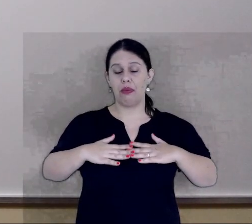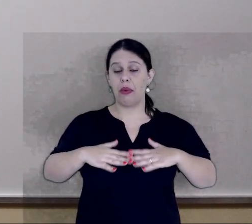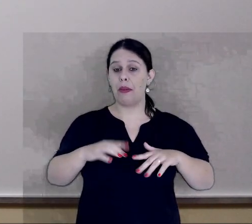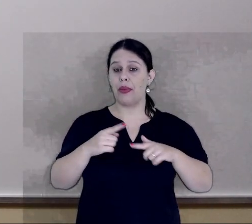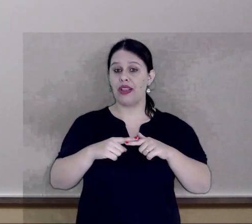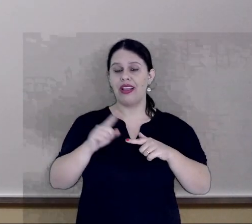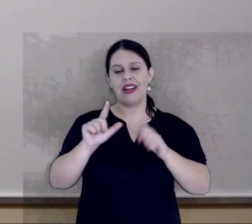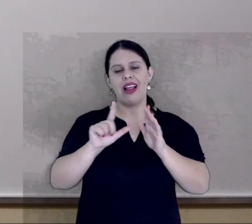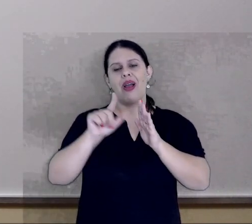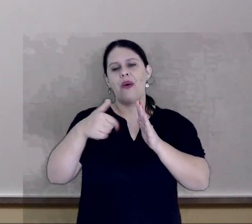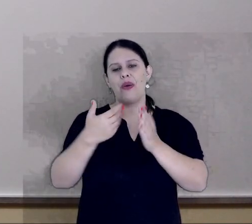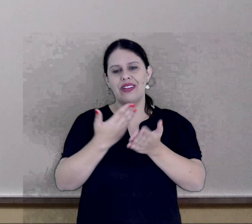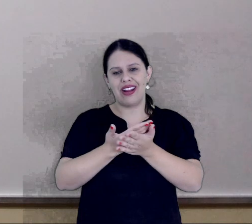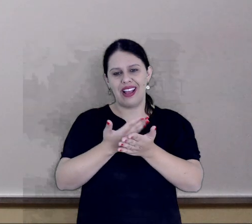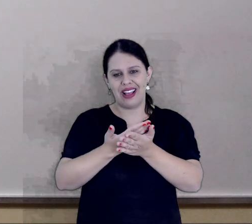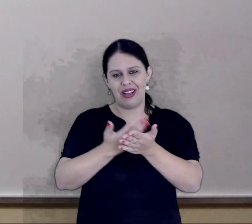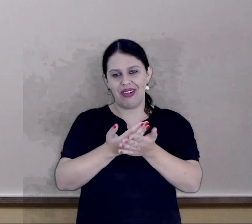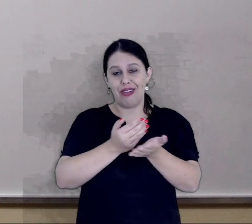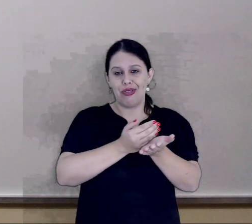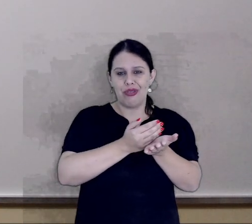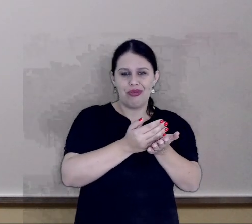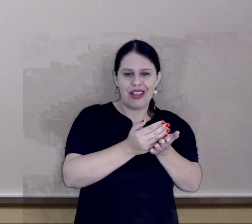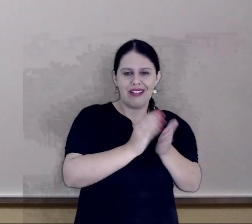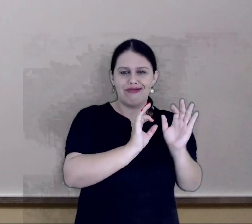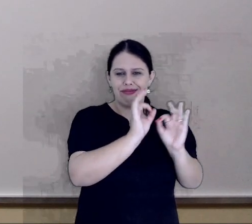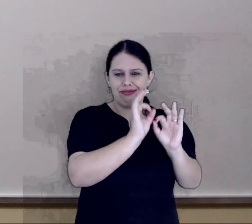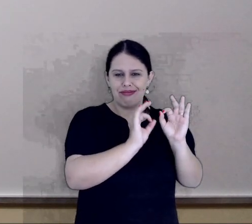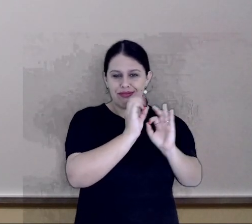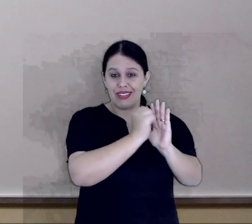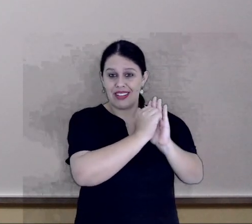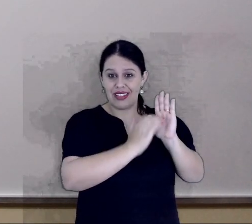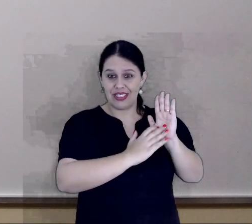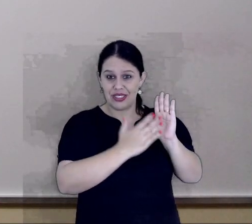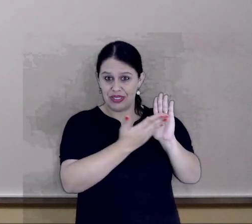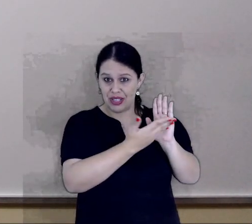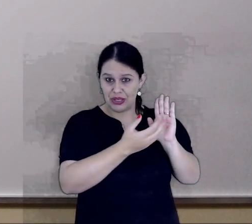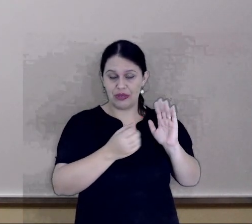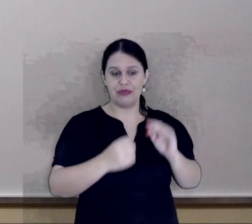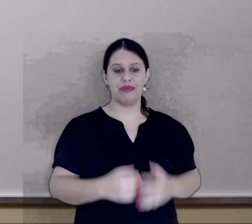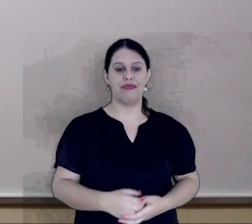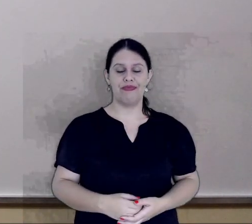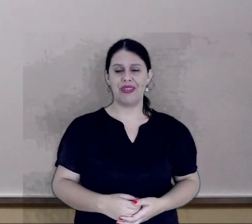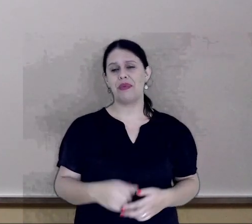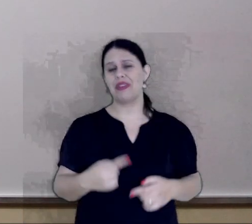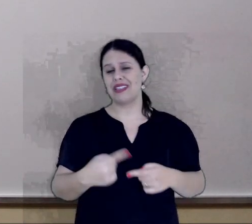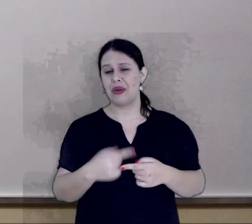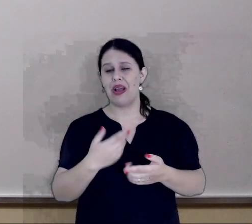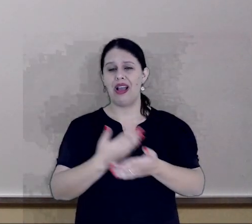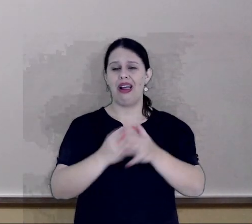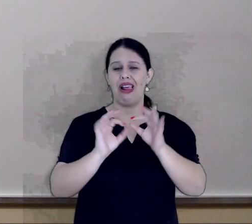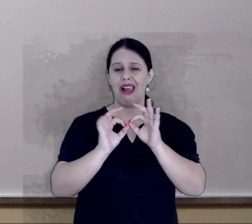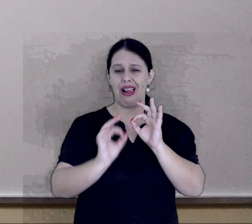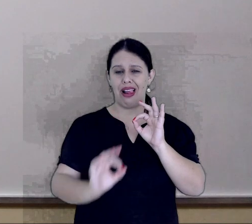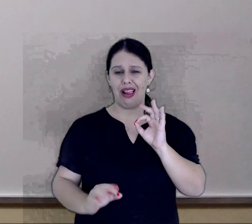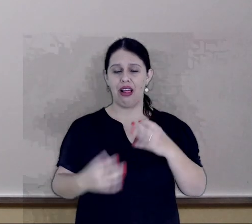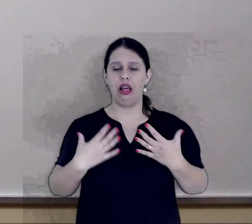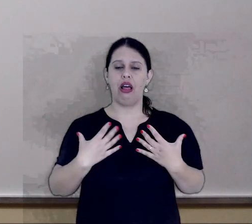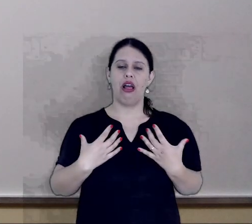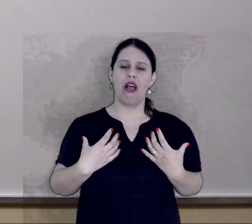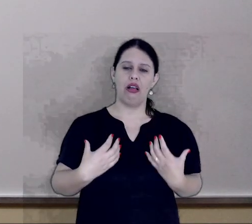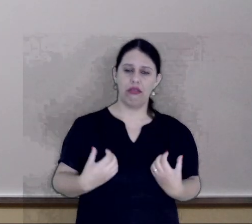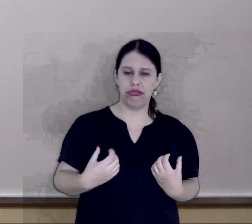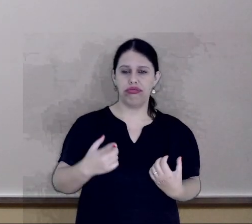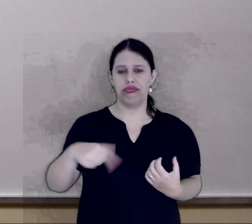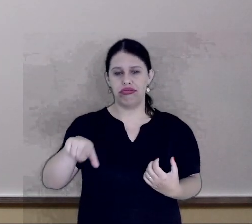tranquilo que a próxima aula eu inicio resolvendo esse exercício. Senão essa aula fica muito longa e vai ficar